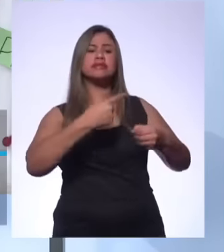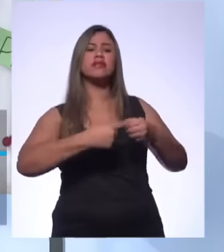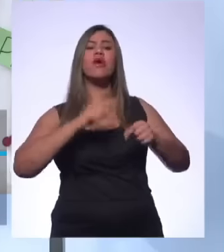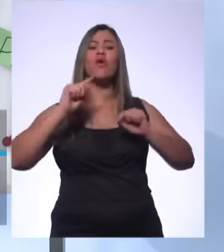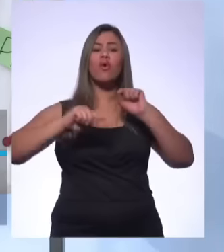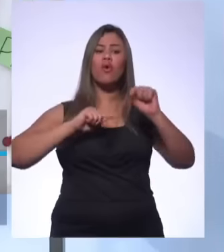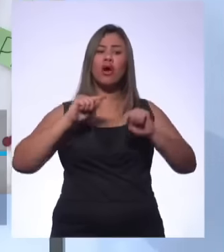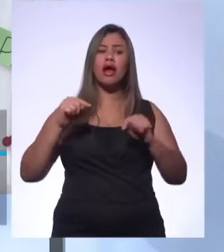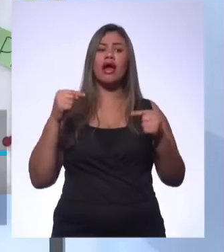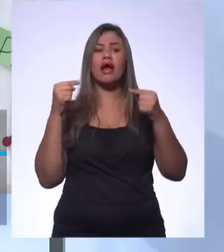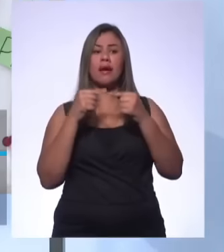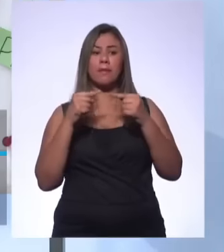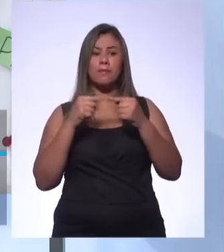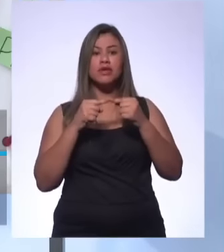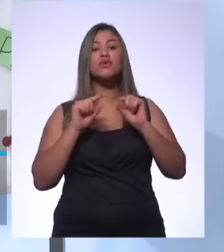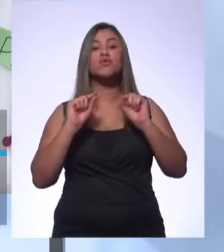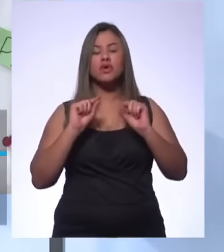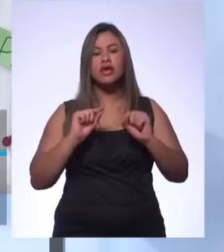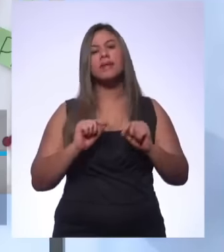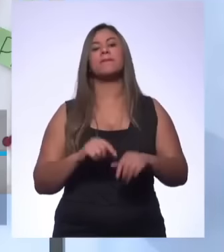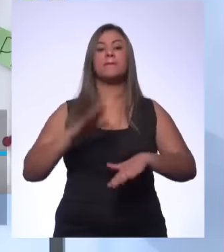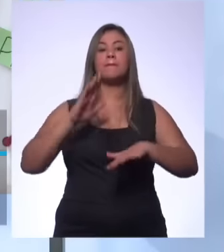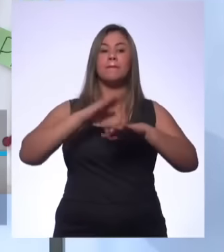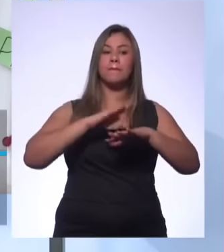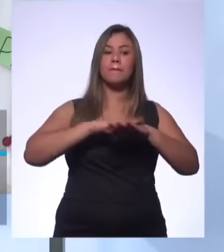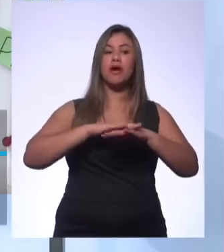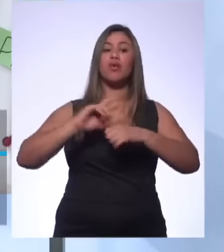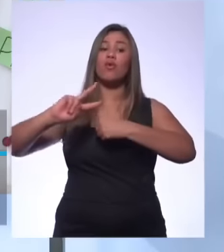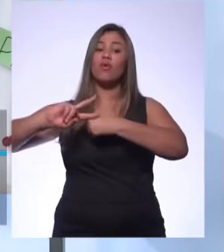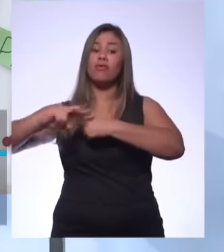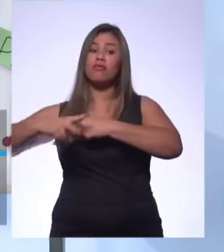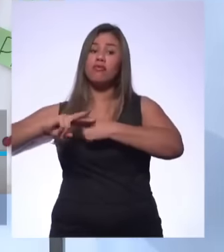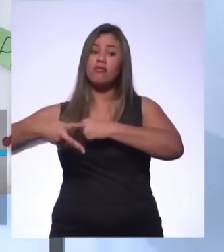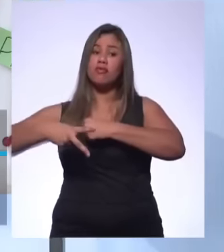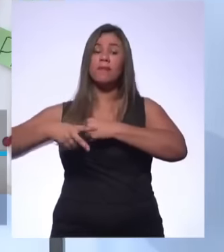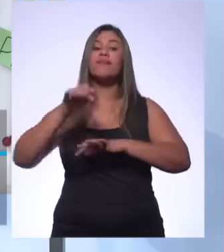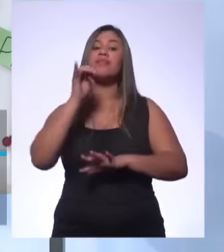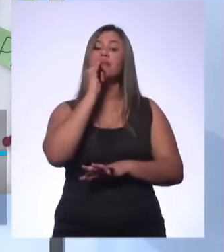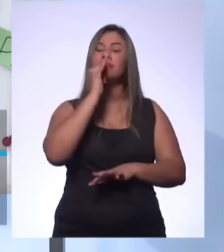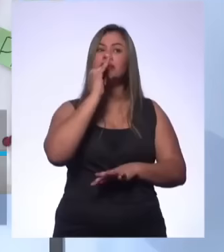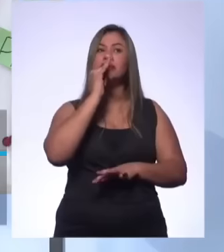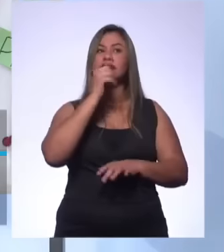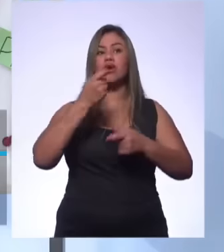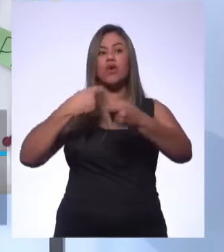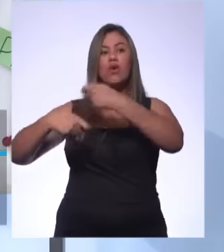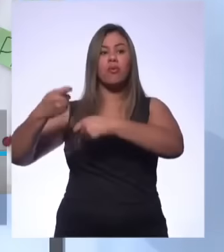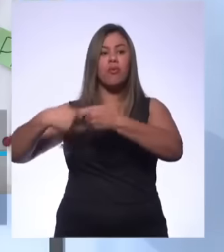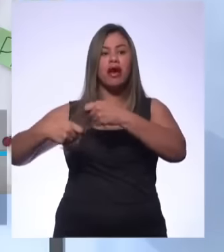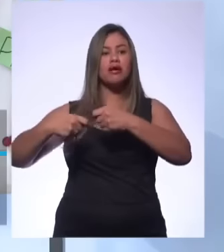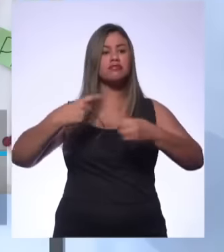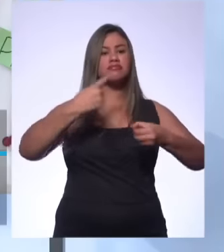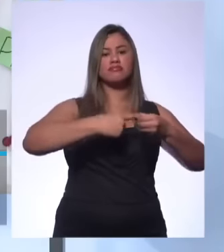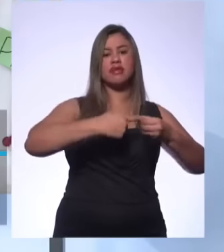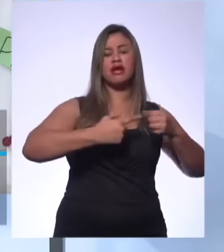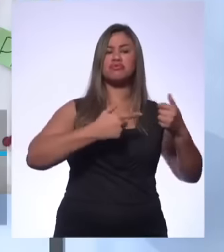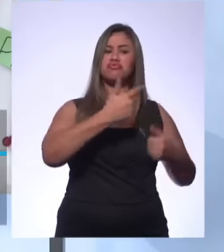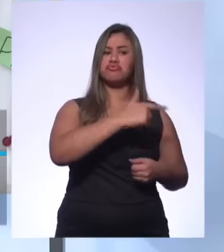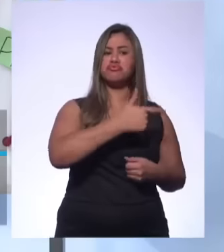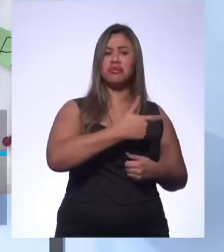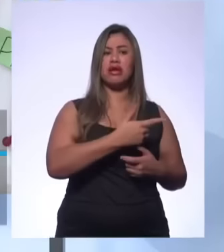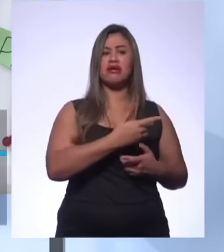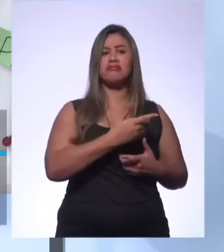é causa e efeito. Você não tem um comércio se você não tiver uma cidade. Você não tem uma cidade se você não tiver um comércio.